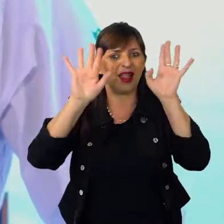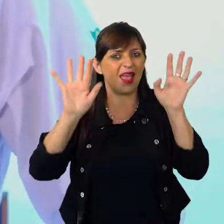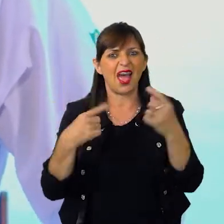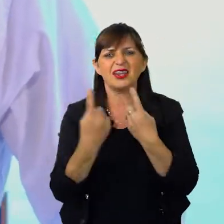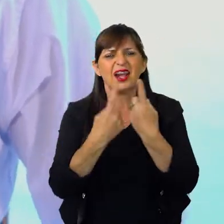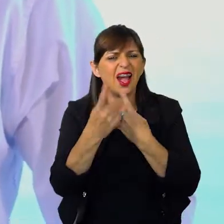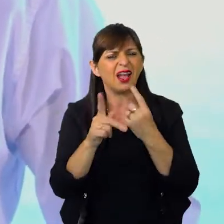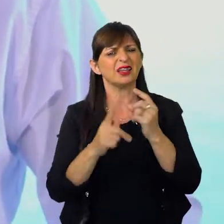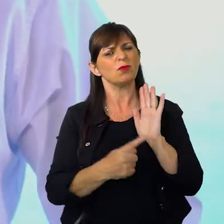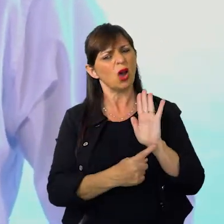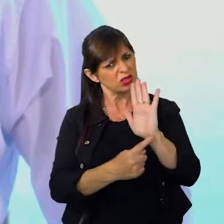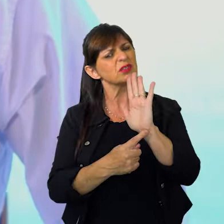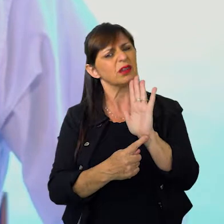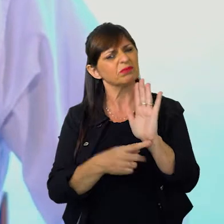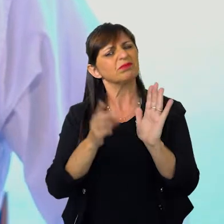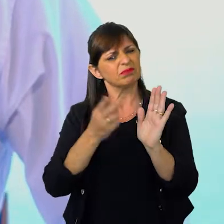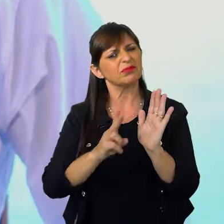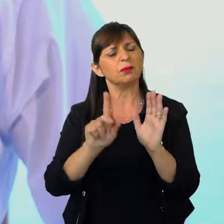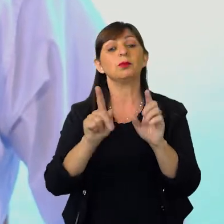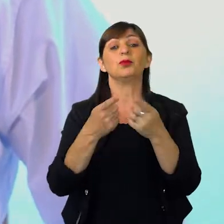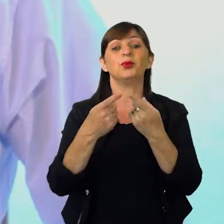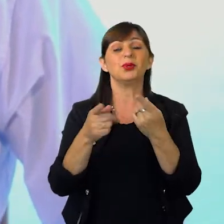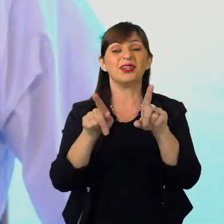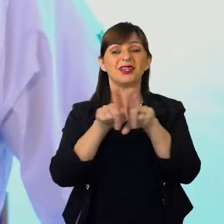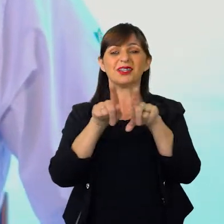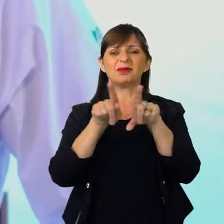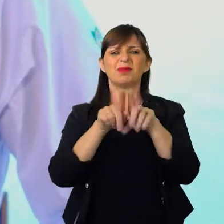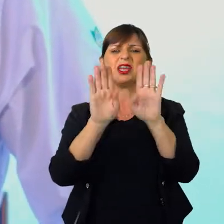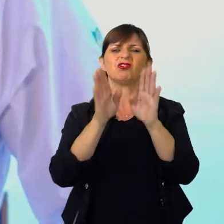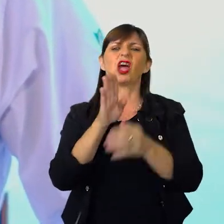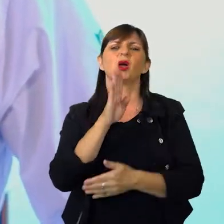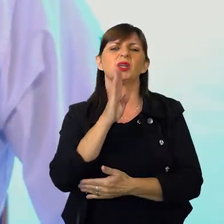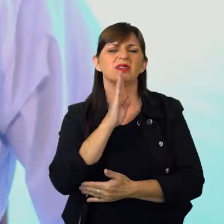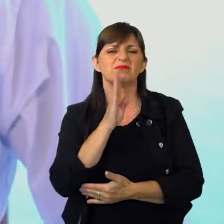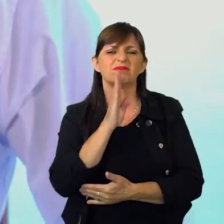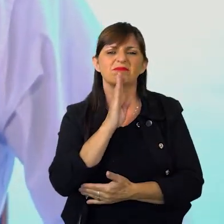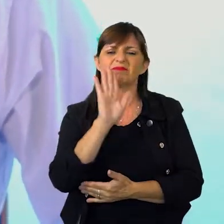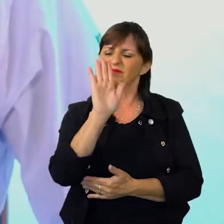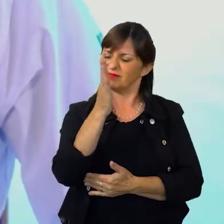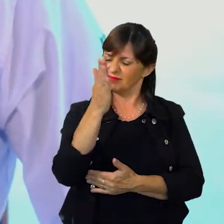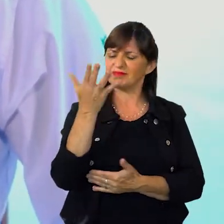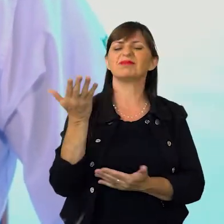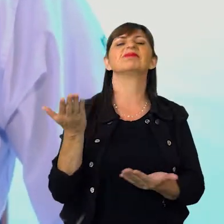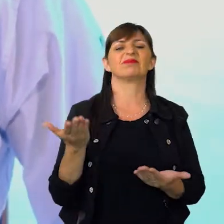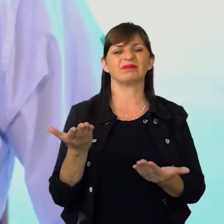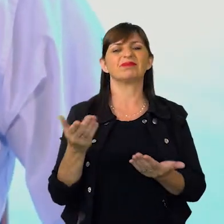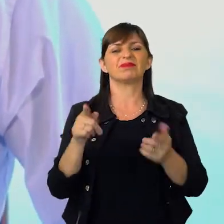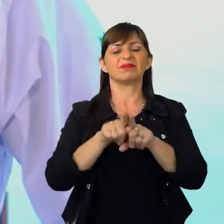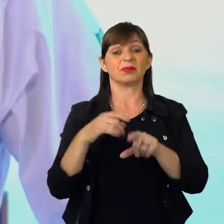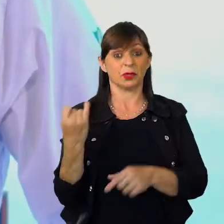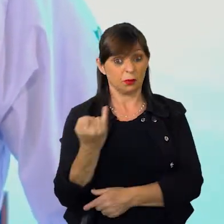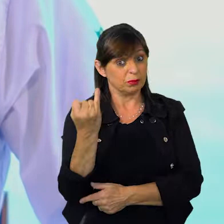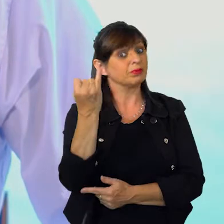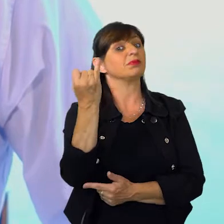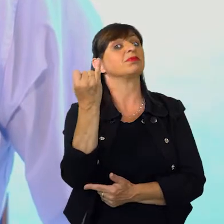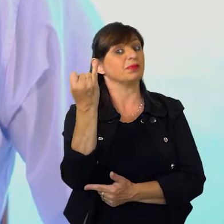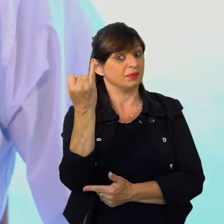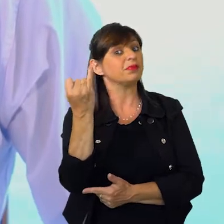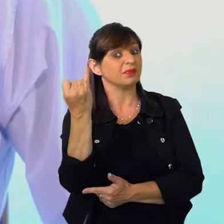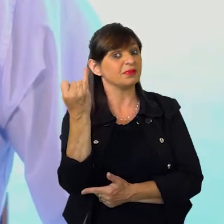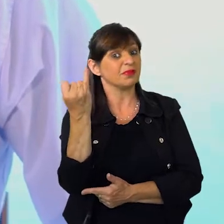nova música inédita ou então músicas já conhecidas da nossa escolher a filha gaúcha é importante dizer